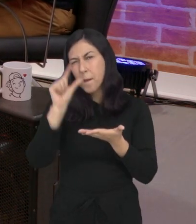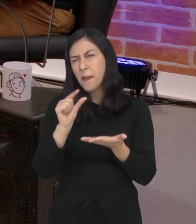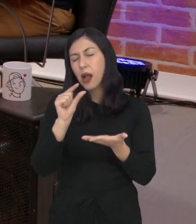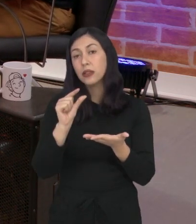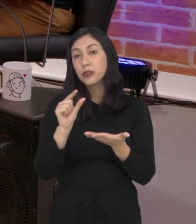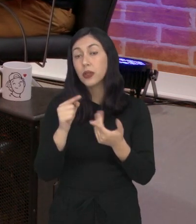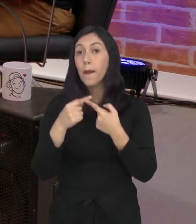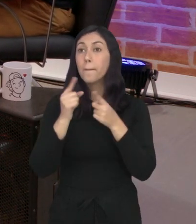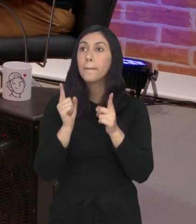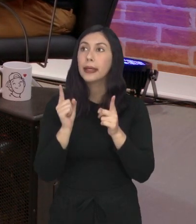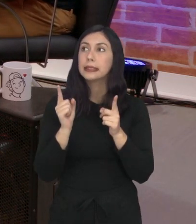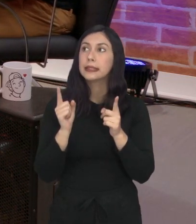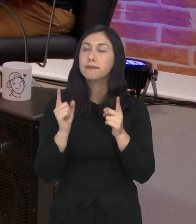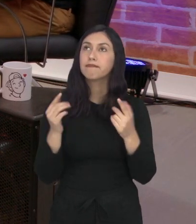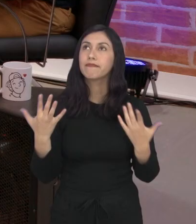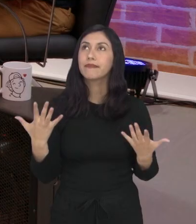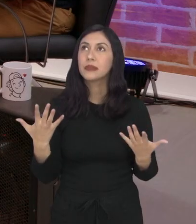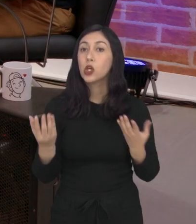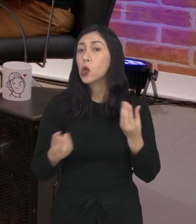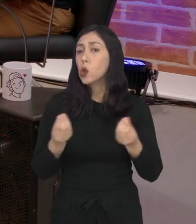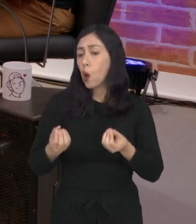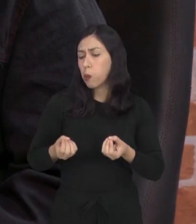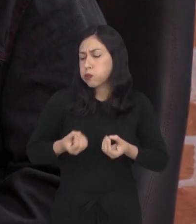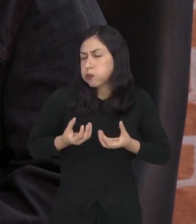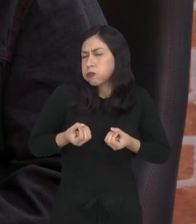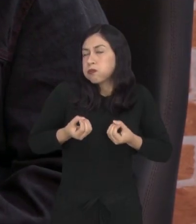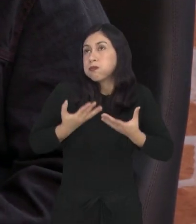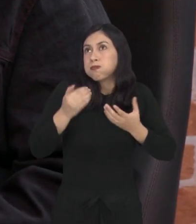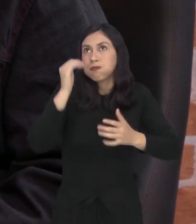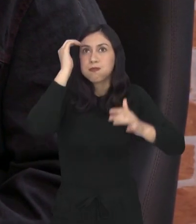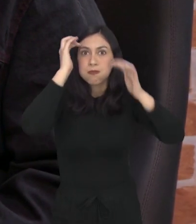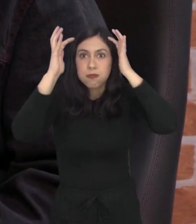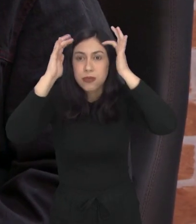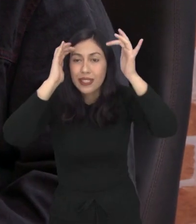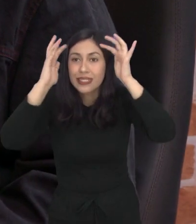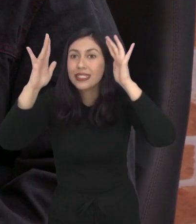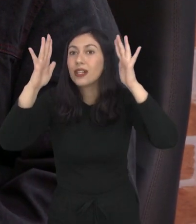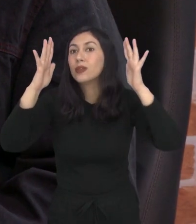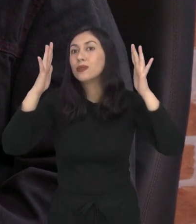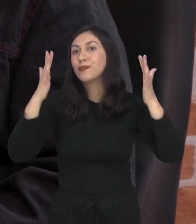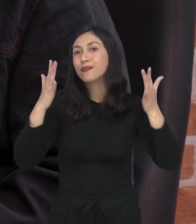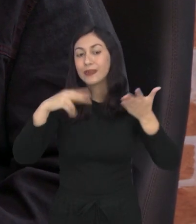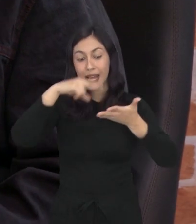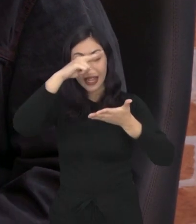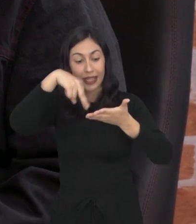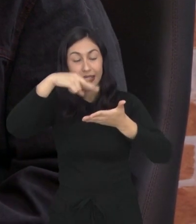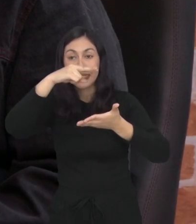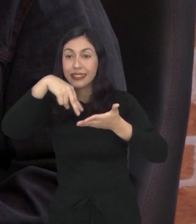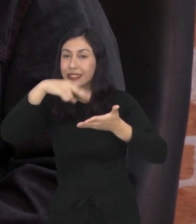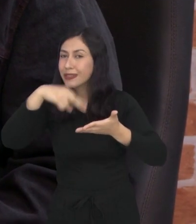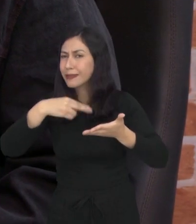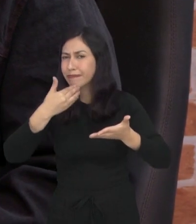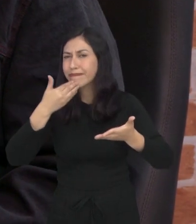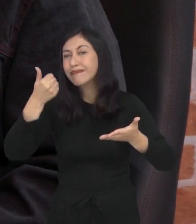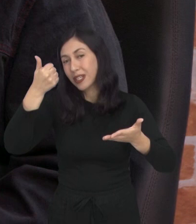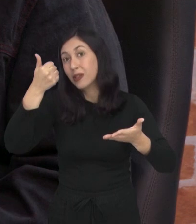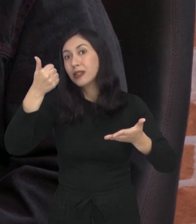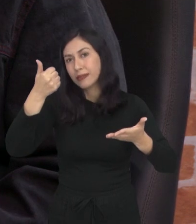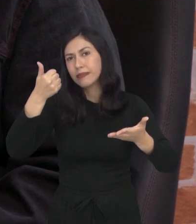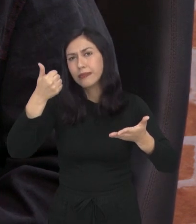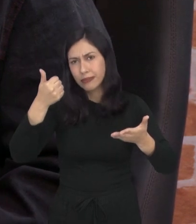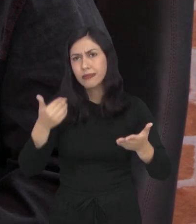eu acho que nessa questão de aflorar a imaginação e de colocar lá dentro, a leitura é o melhor, assim, tipo,